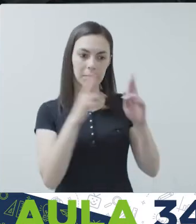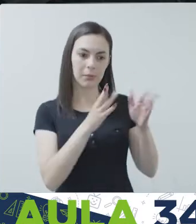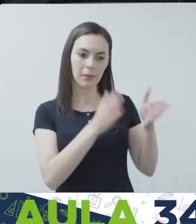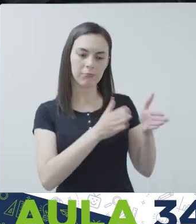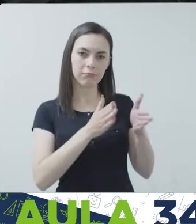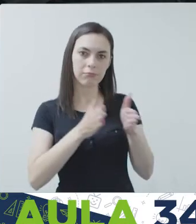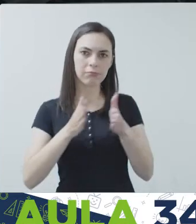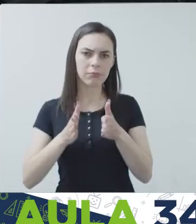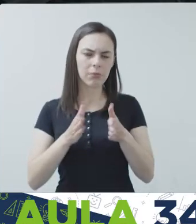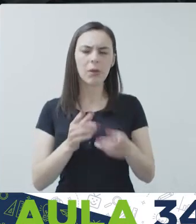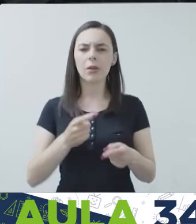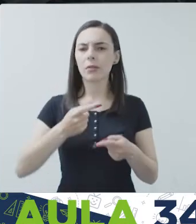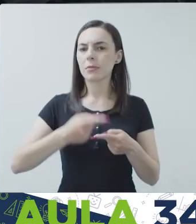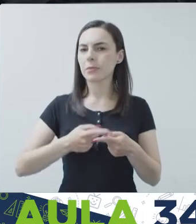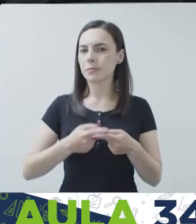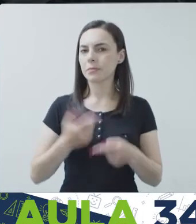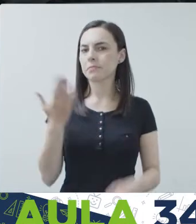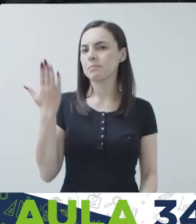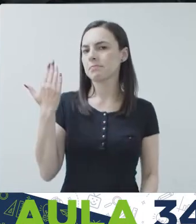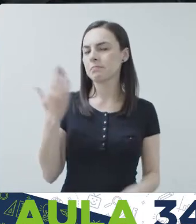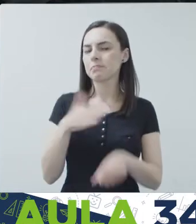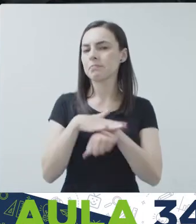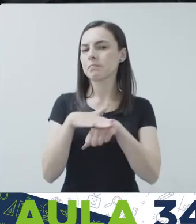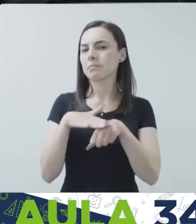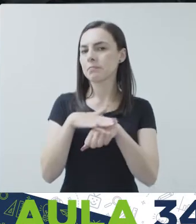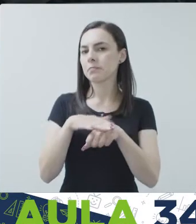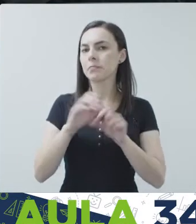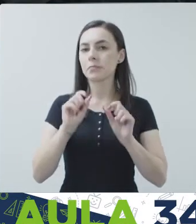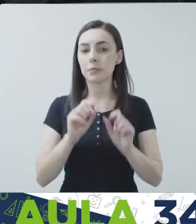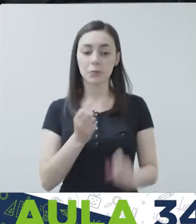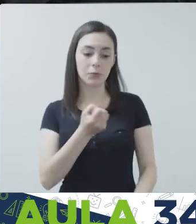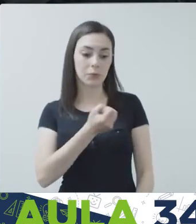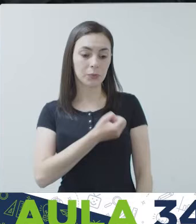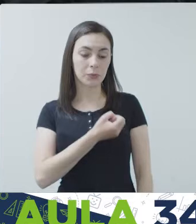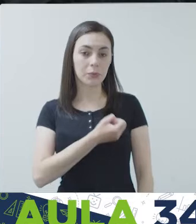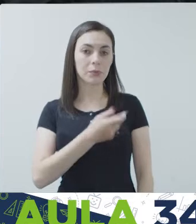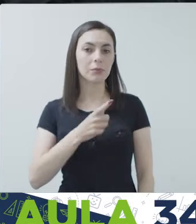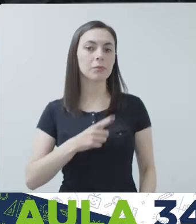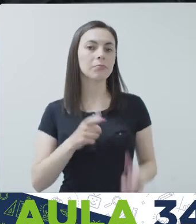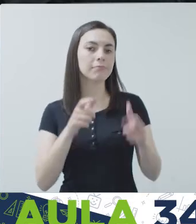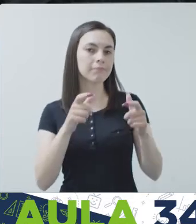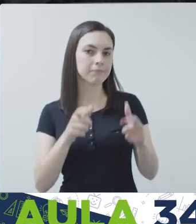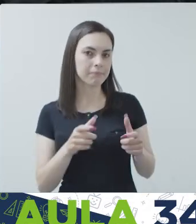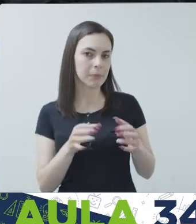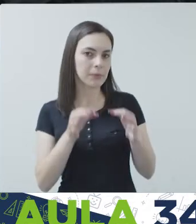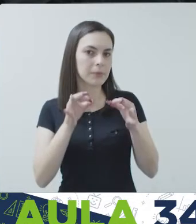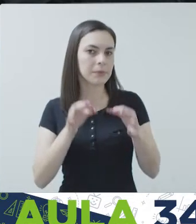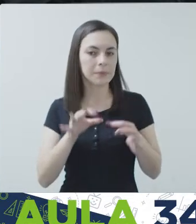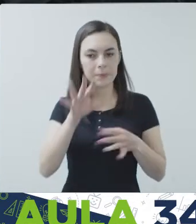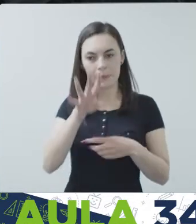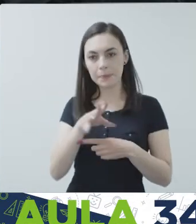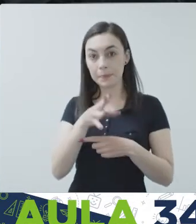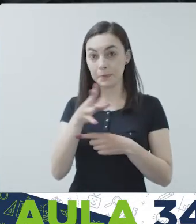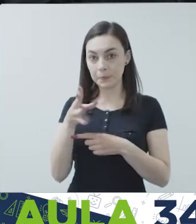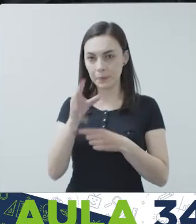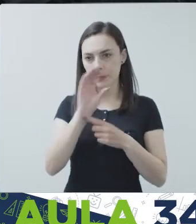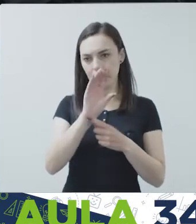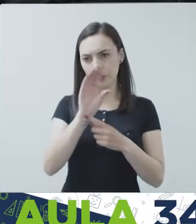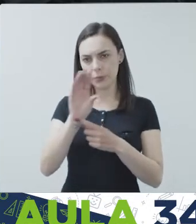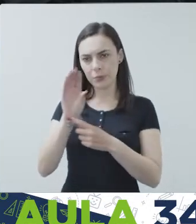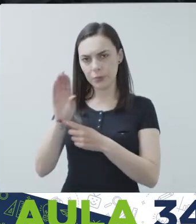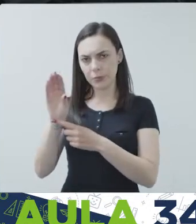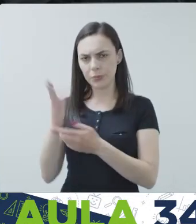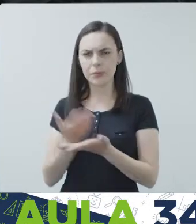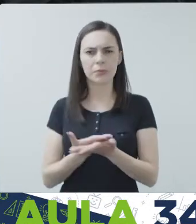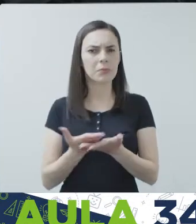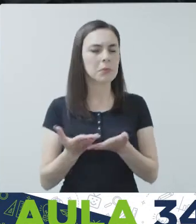Até porque nós já conversamos que cada número tem o seu lugar no quadro numérico. Então nós vamos começar